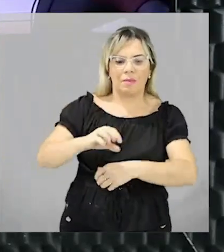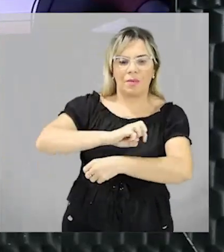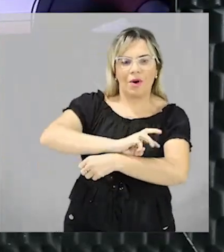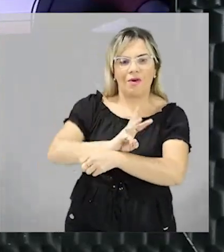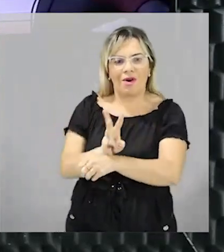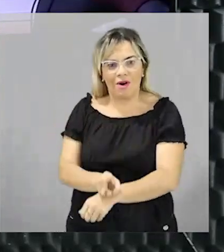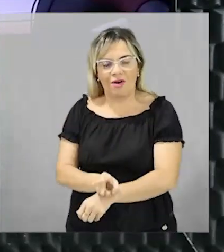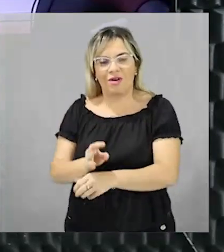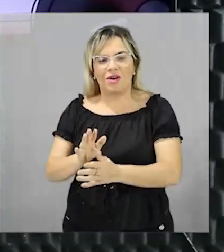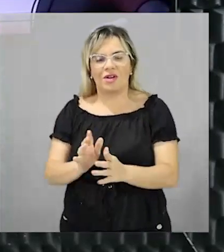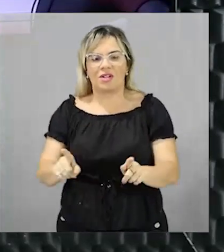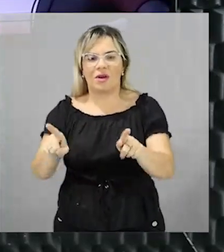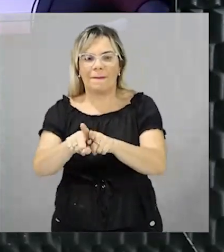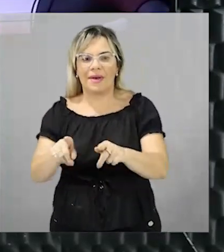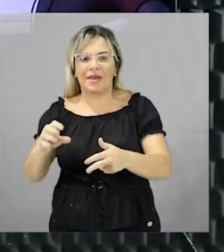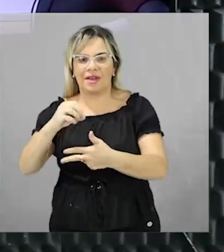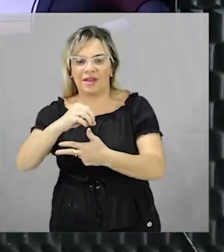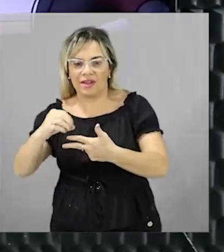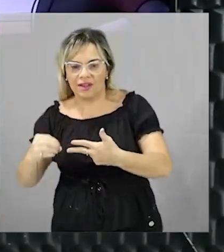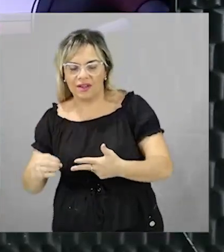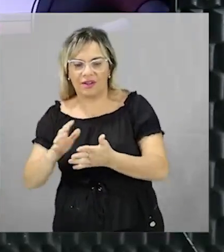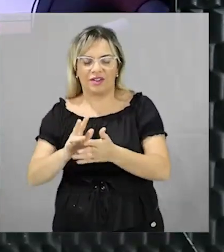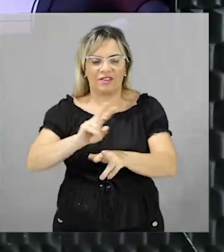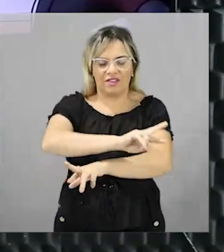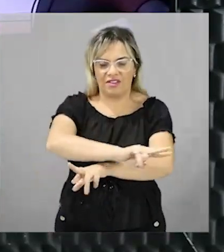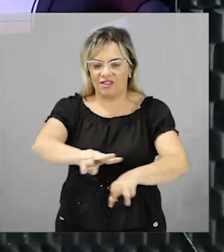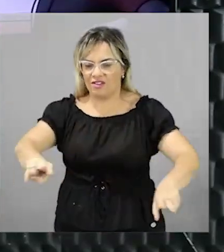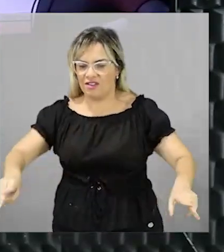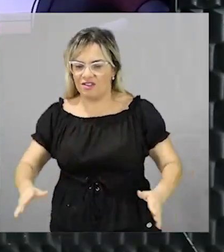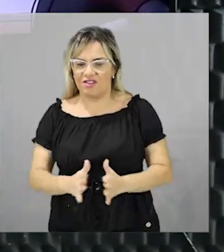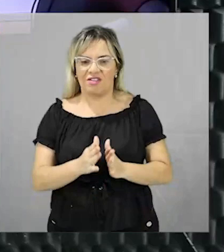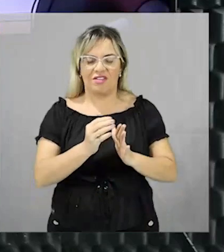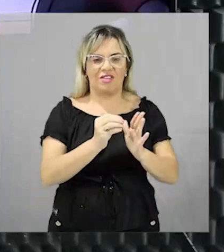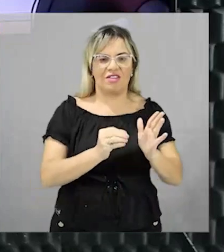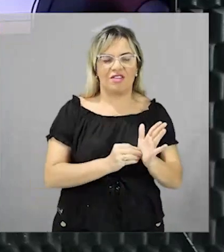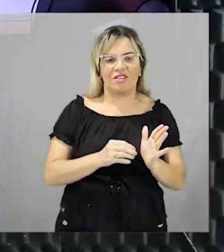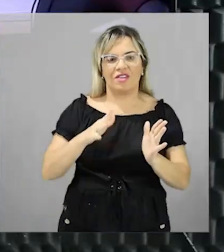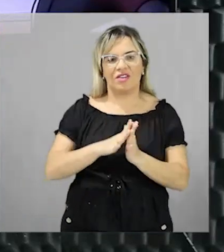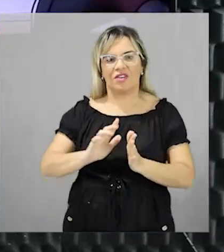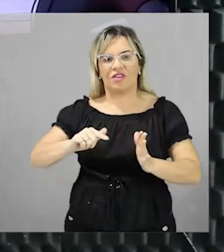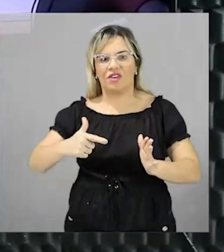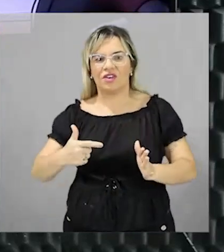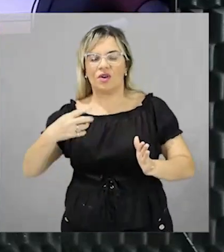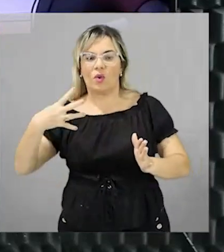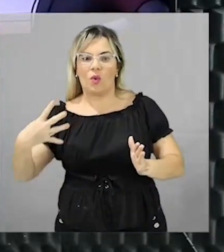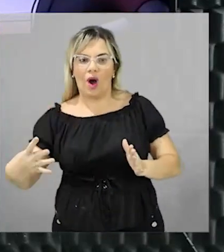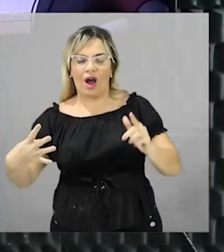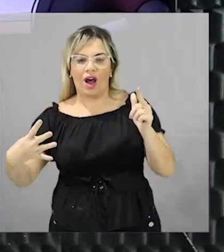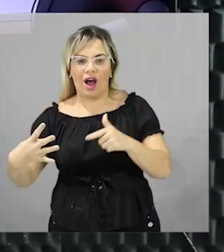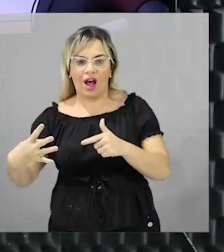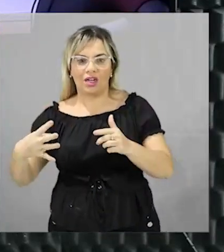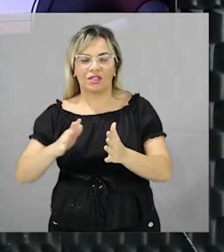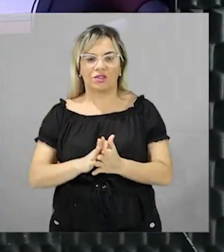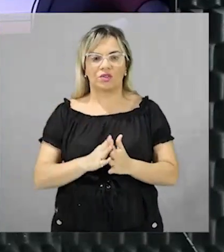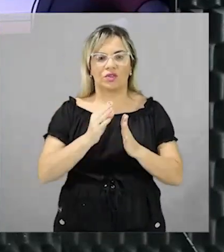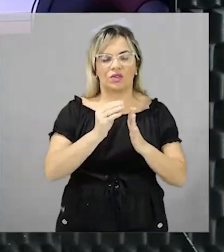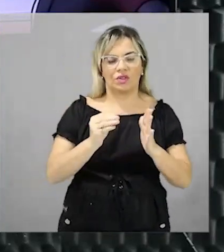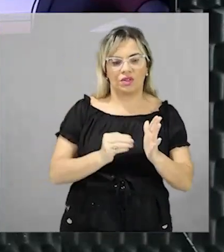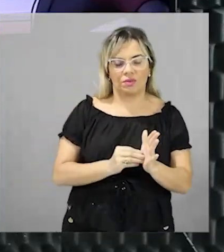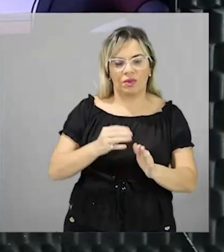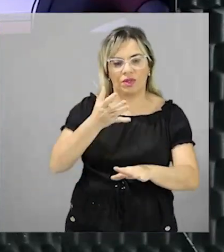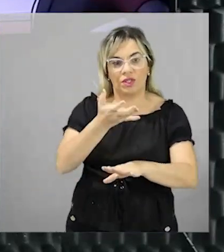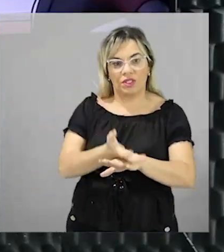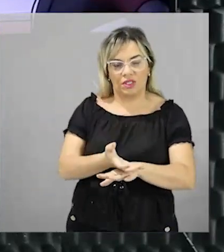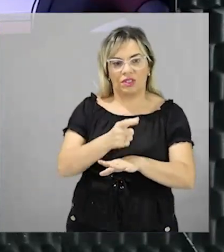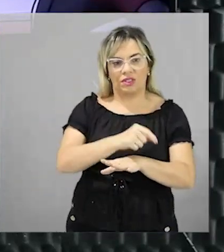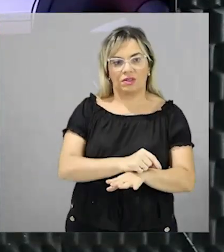UEMA, e para o Enem. Uma série de aulas, 24 aulas, só para você ter noção, 24 aulas por disciplina,